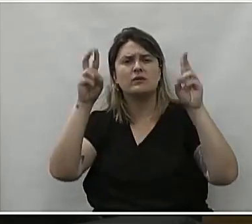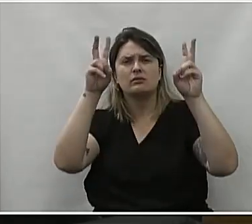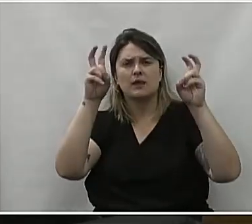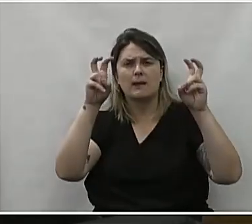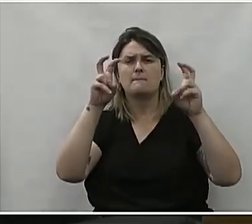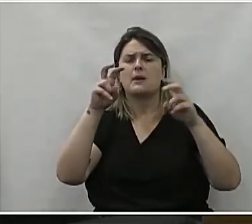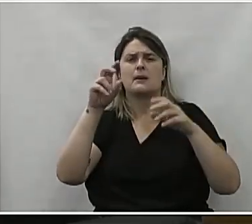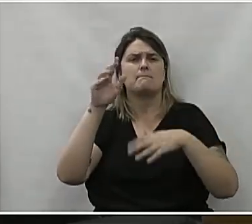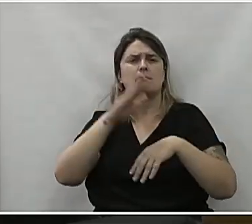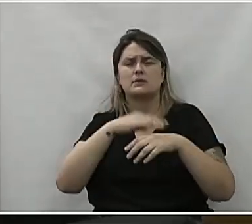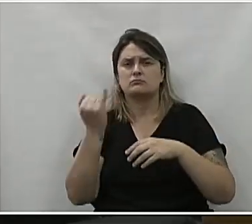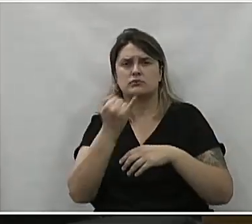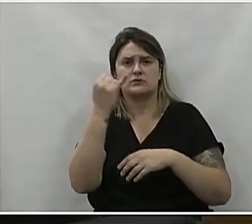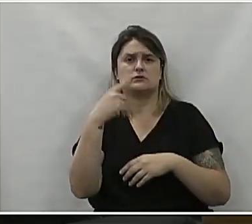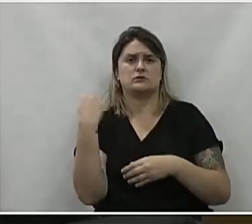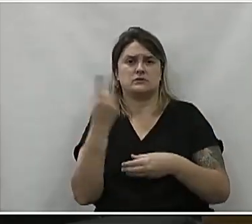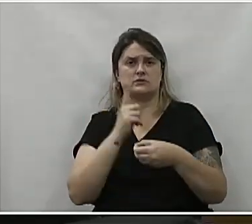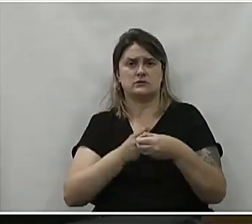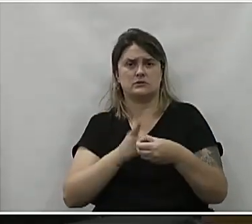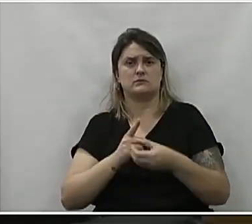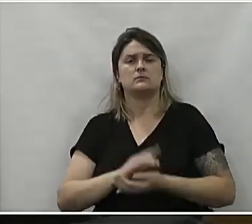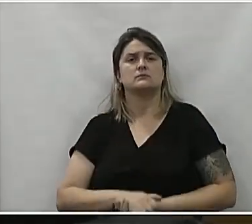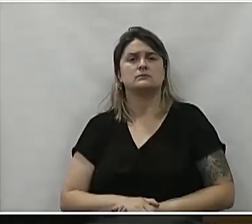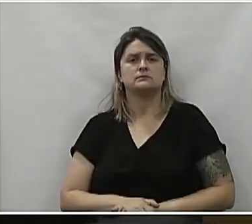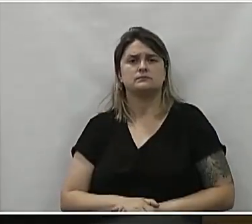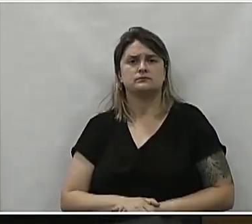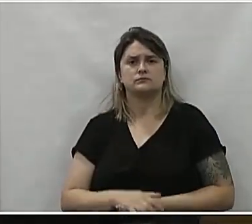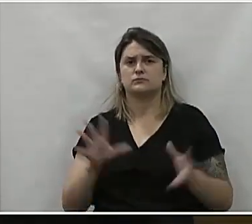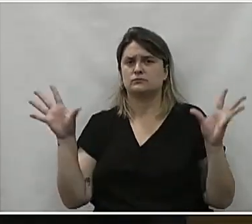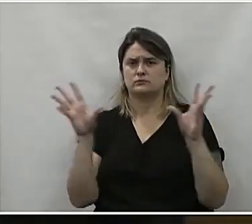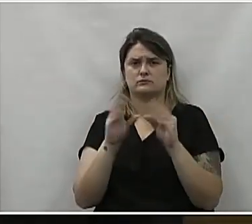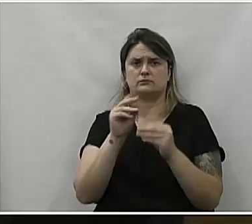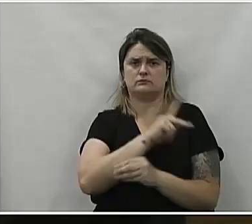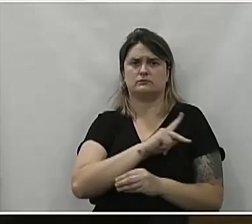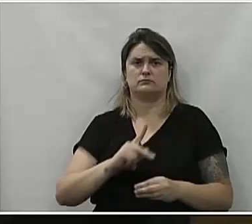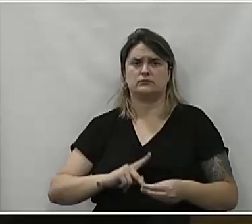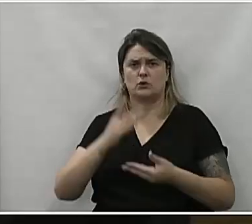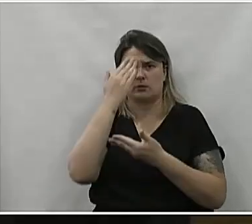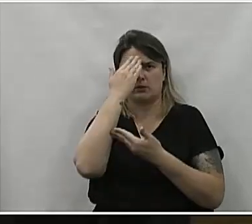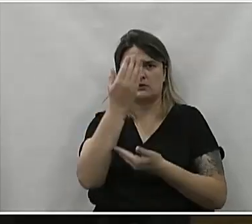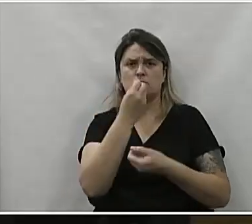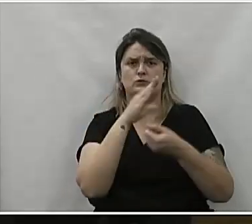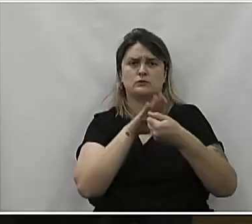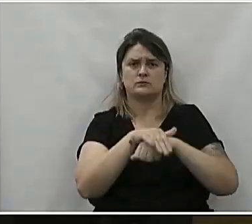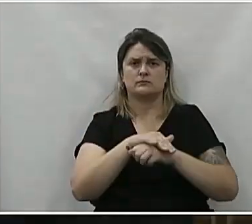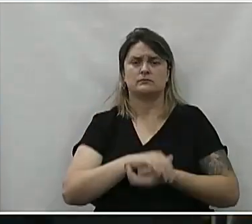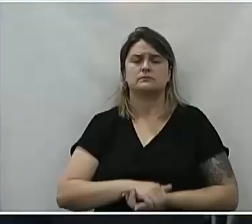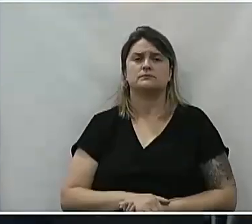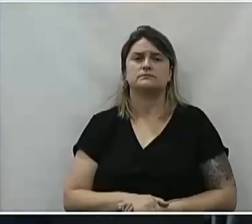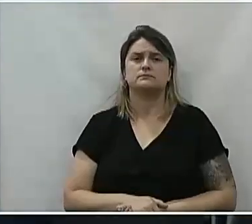Questões primárias Do nosso município Só isso senhor presidente Muito obrigado Boa noite